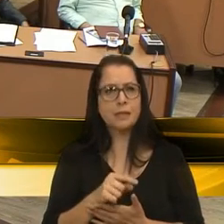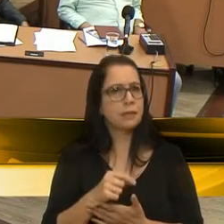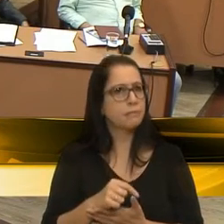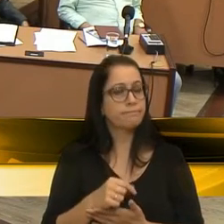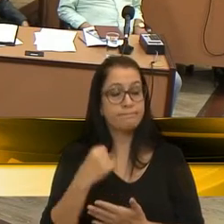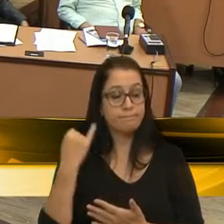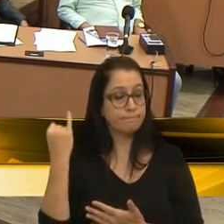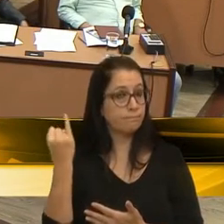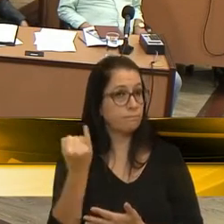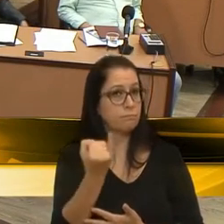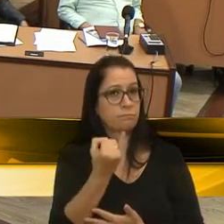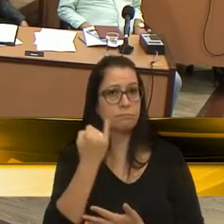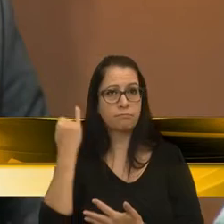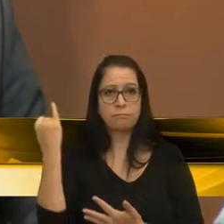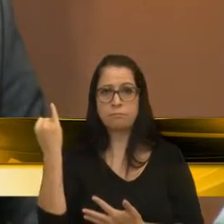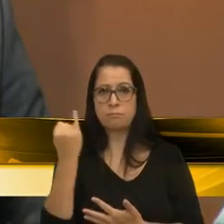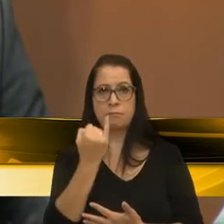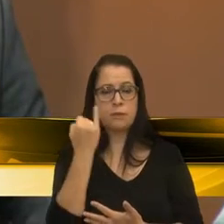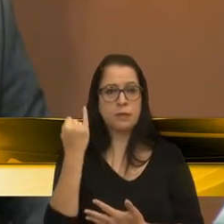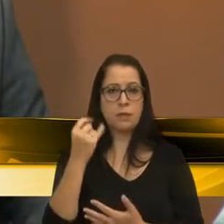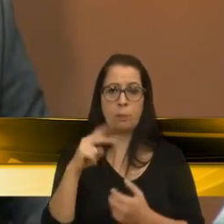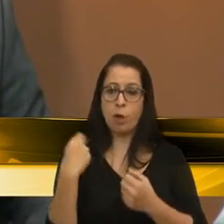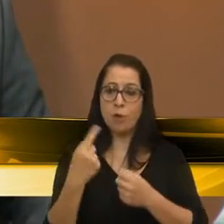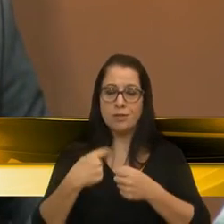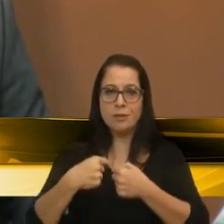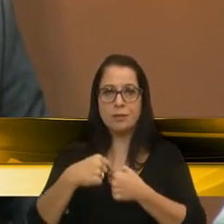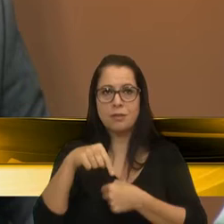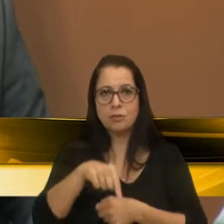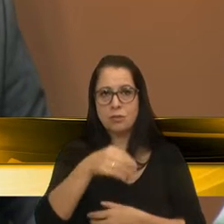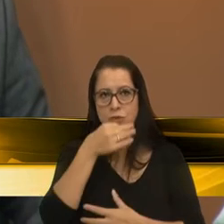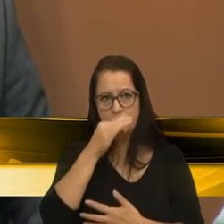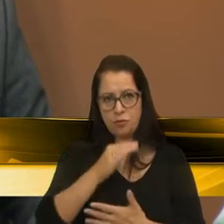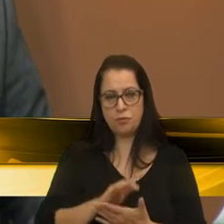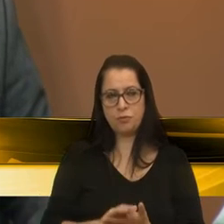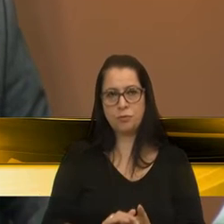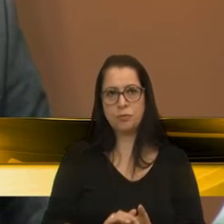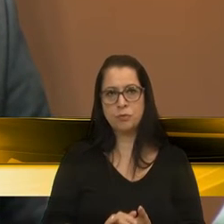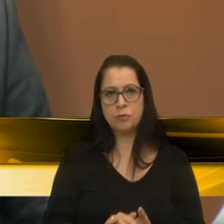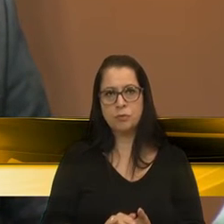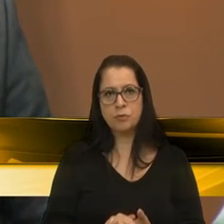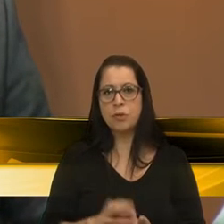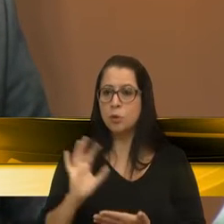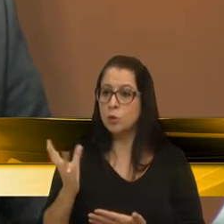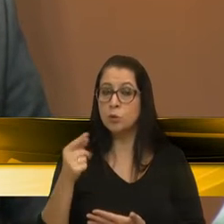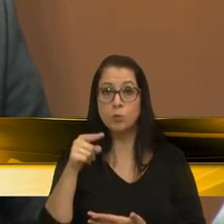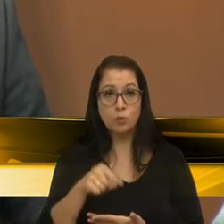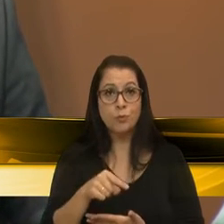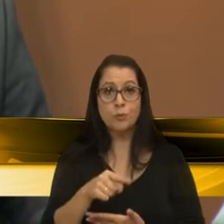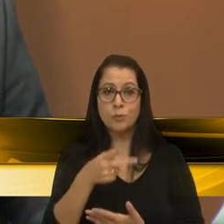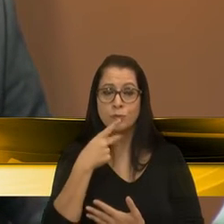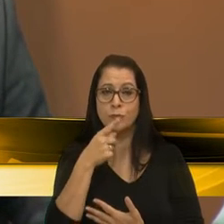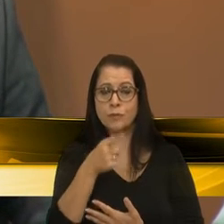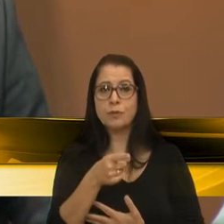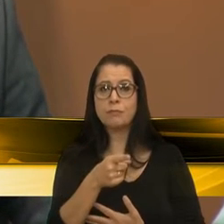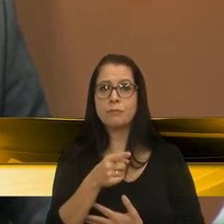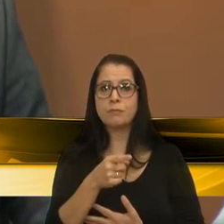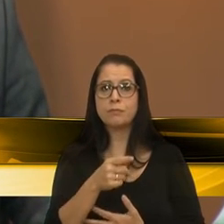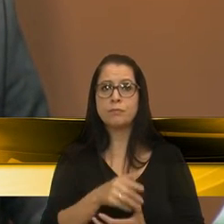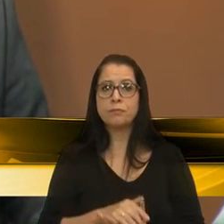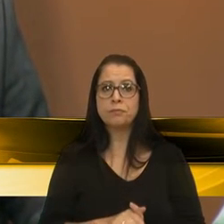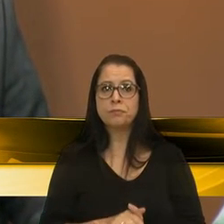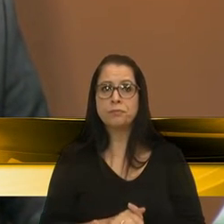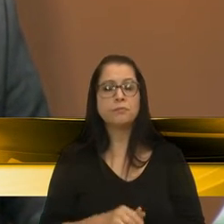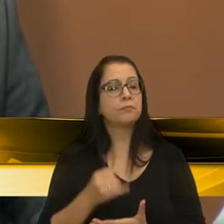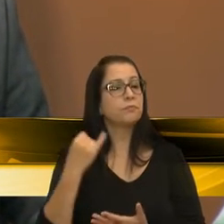extrema relevância, de extrema importância para a nossa cidade de Caxias do Sul. E tudo isso que a Vossa Excelência tem colocado